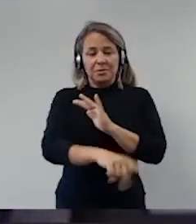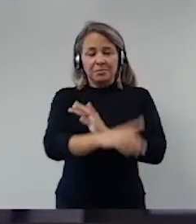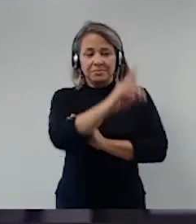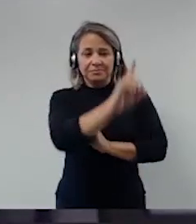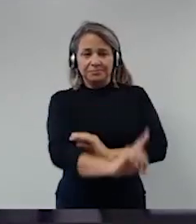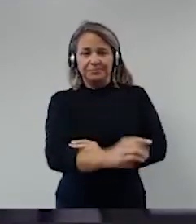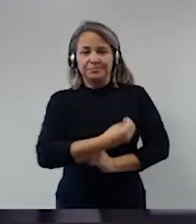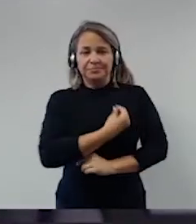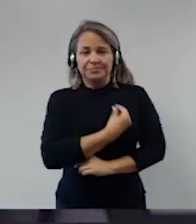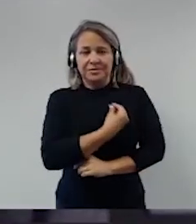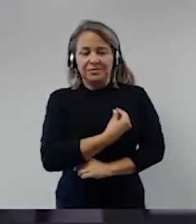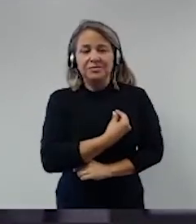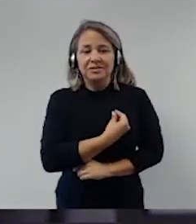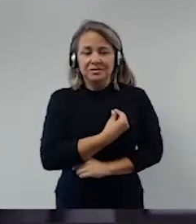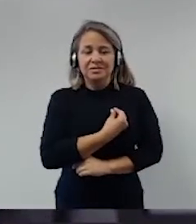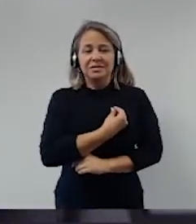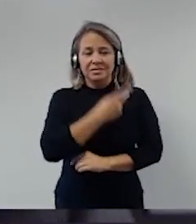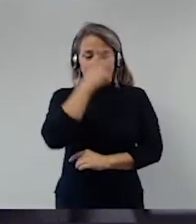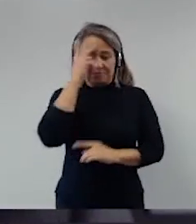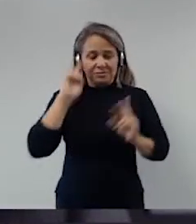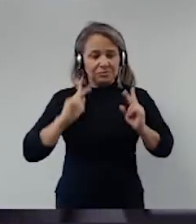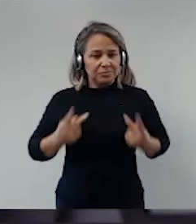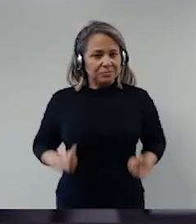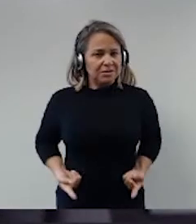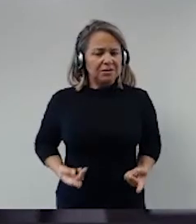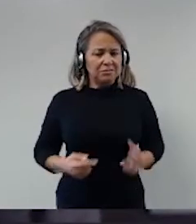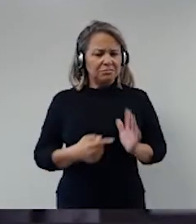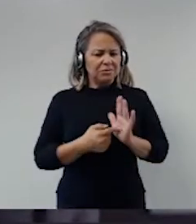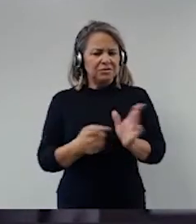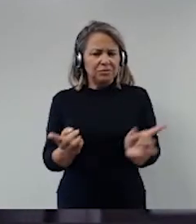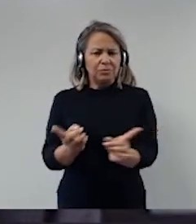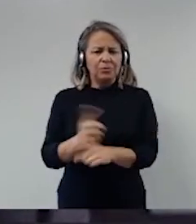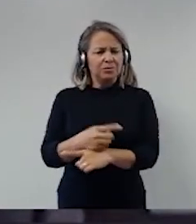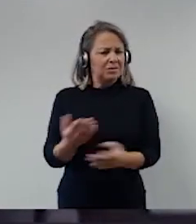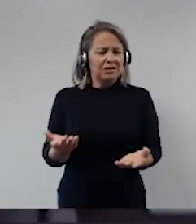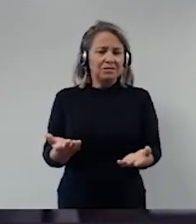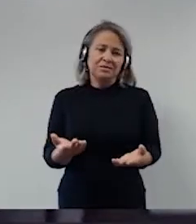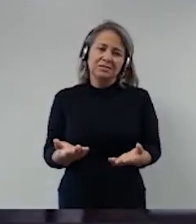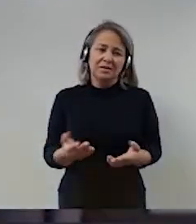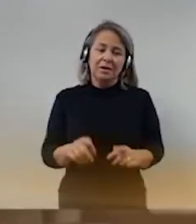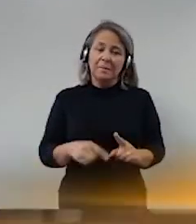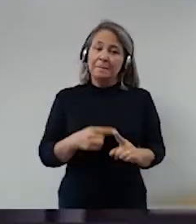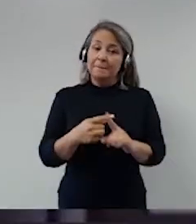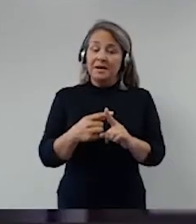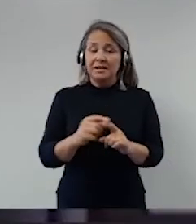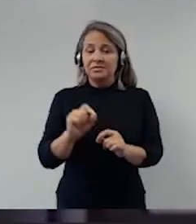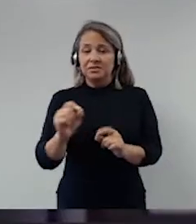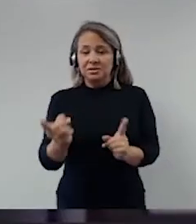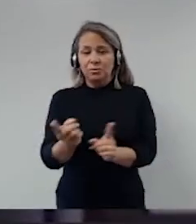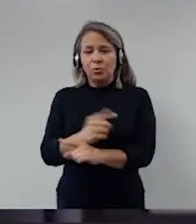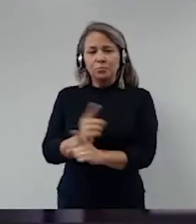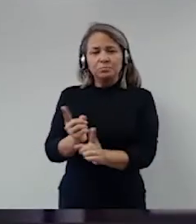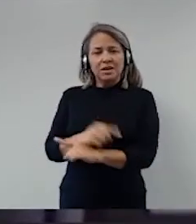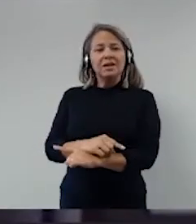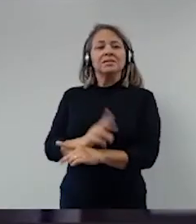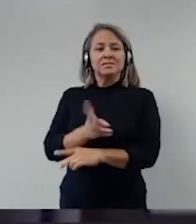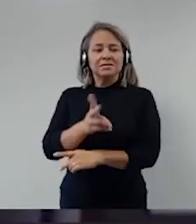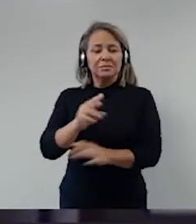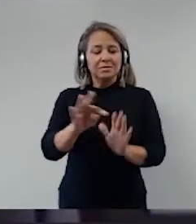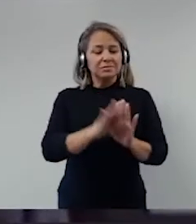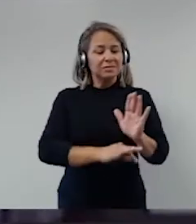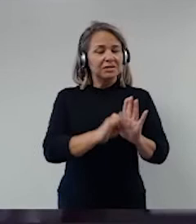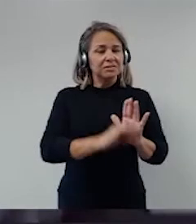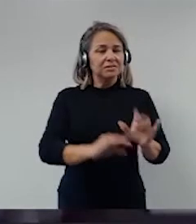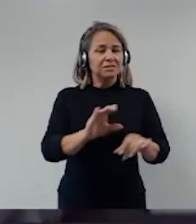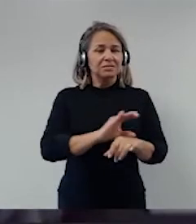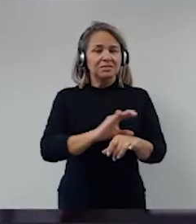tem demonstrado, e com as decisões aqui colocadas, mais do que contrárias ao próprio texto da